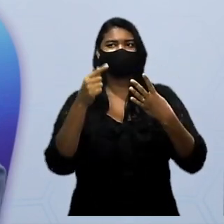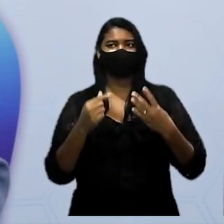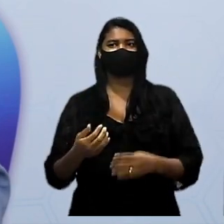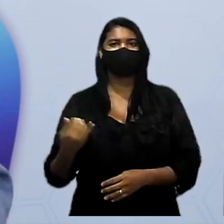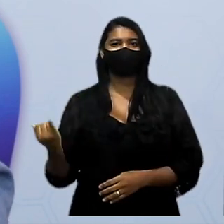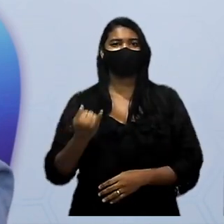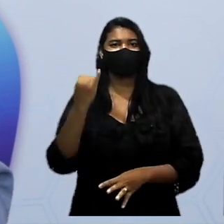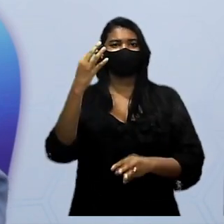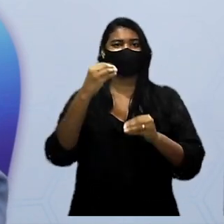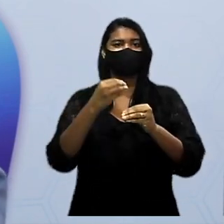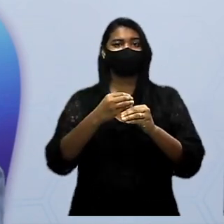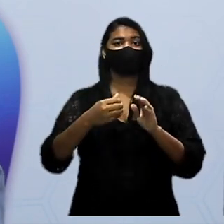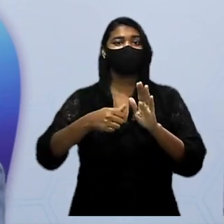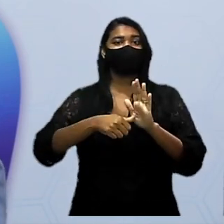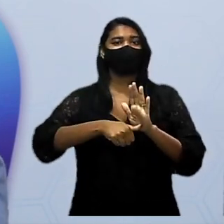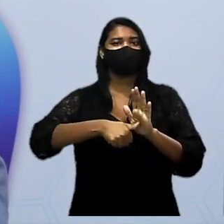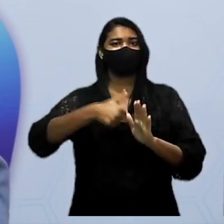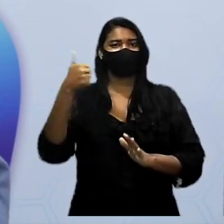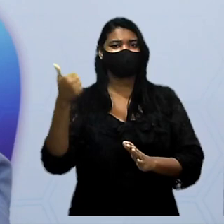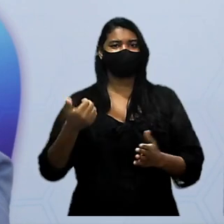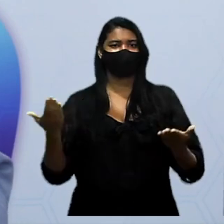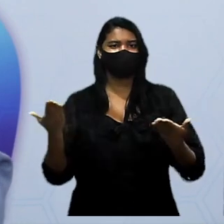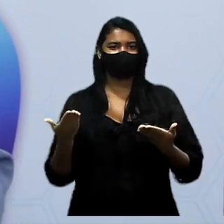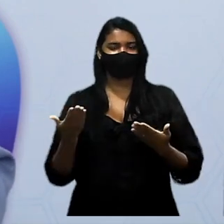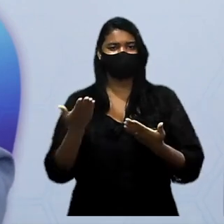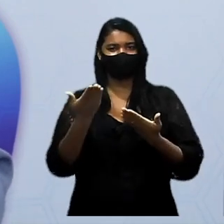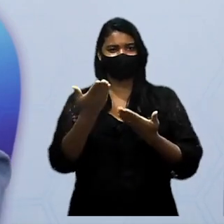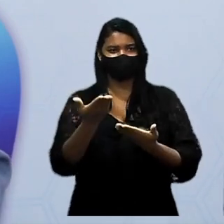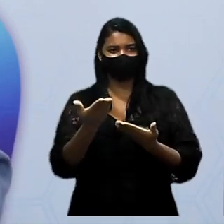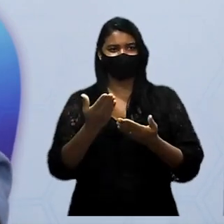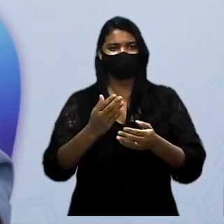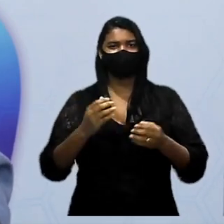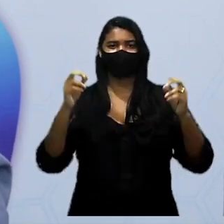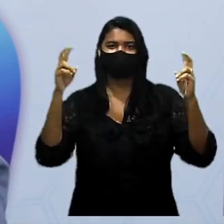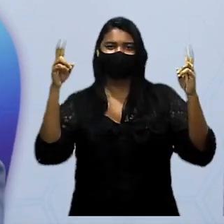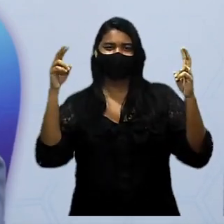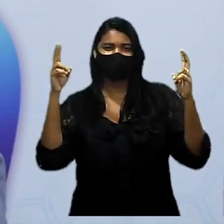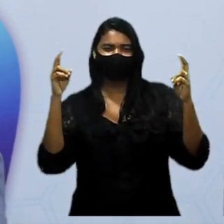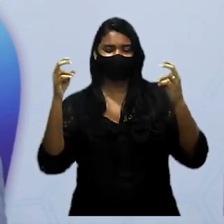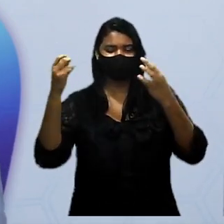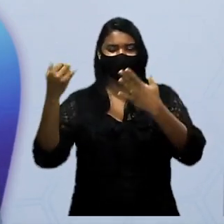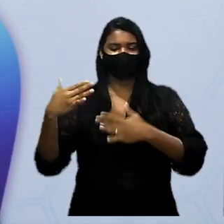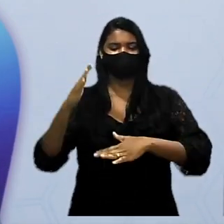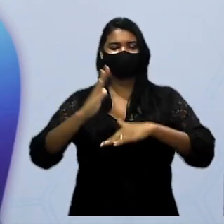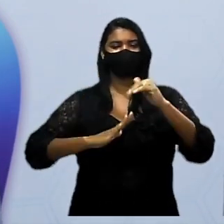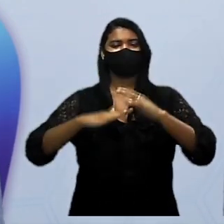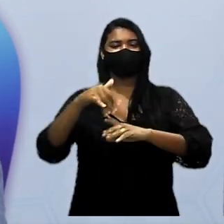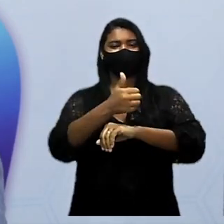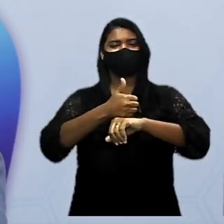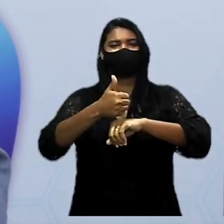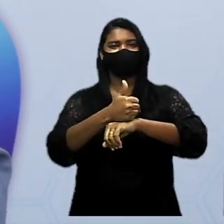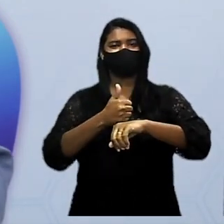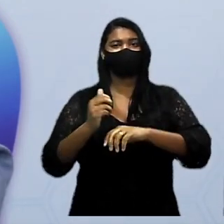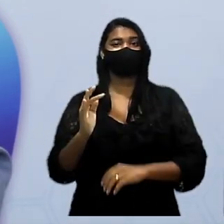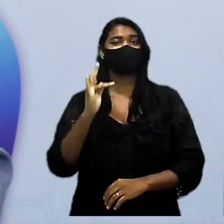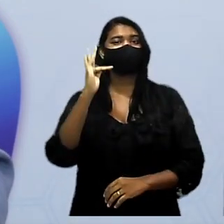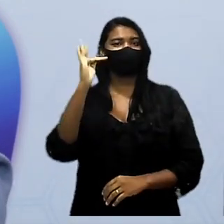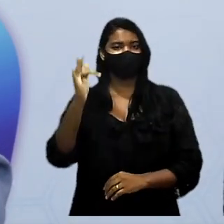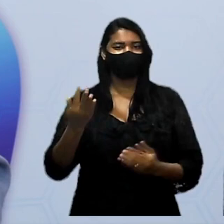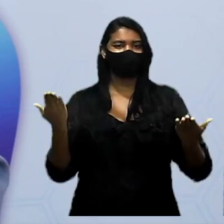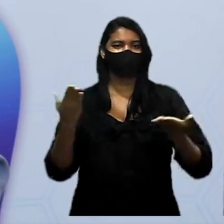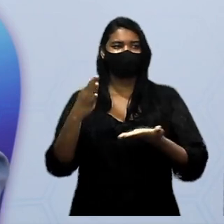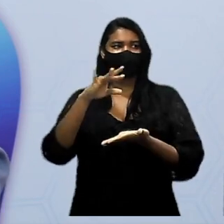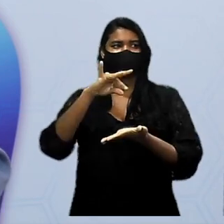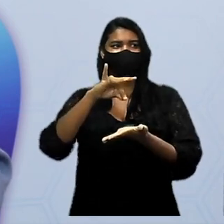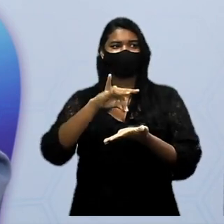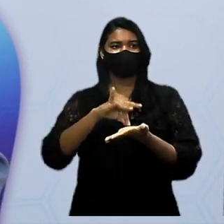importantes. A primeira que a gente vai trazer para vocês é uma temática que lida com a questão do profissional do futuro. E, na